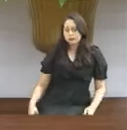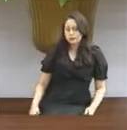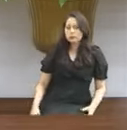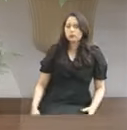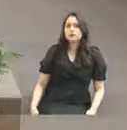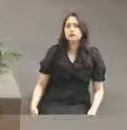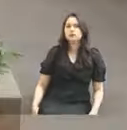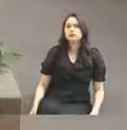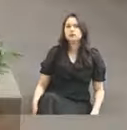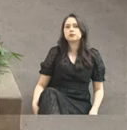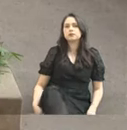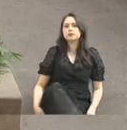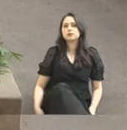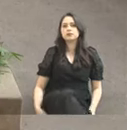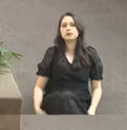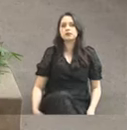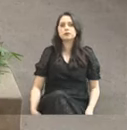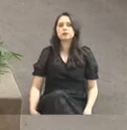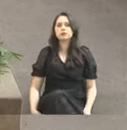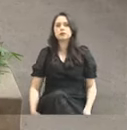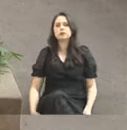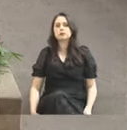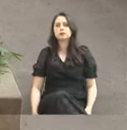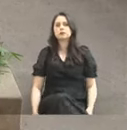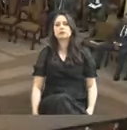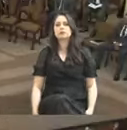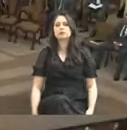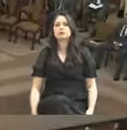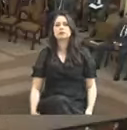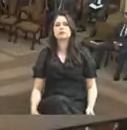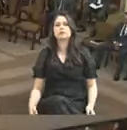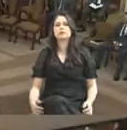Aleluia. Só te deixa humano.